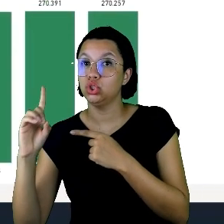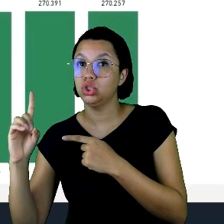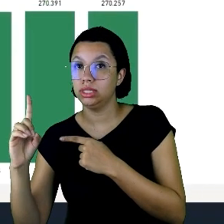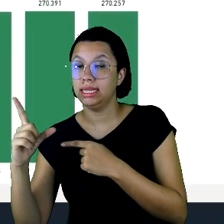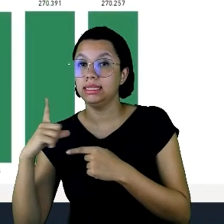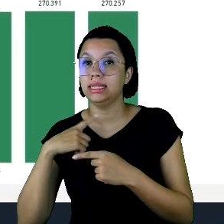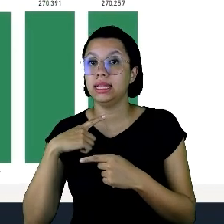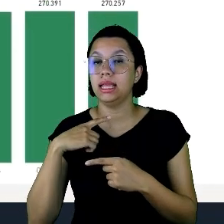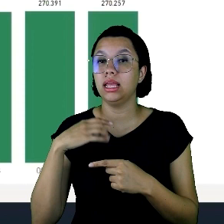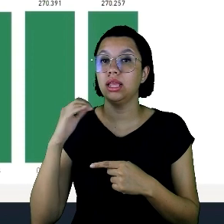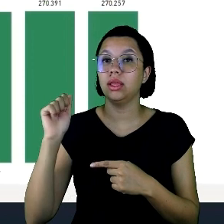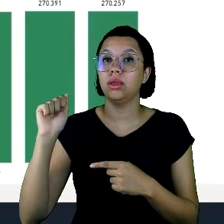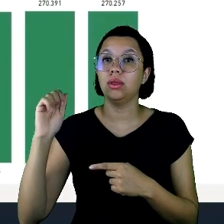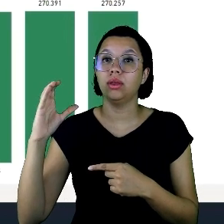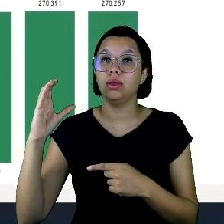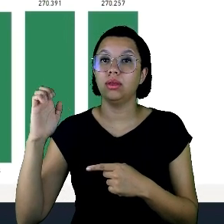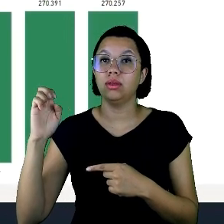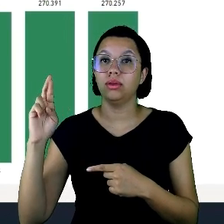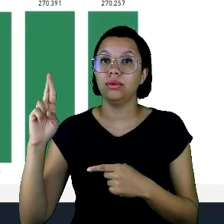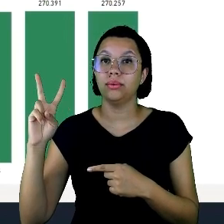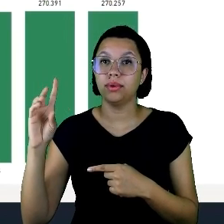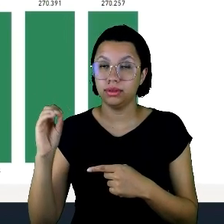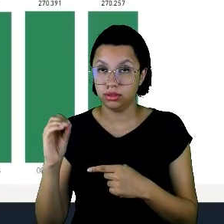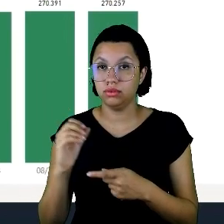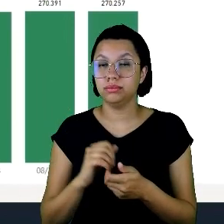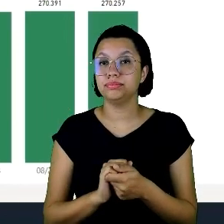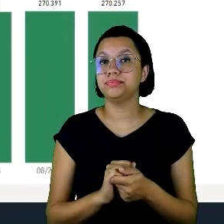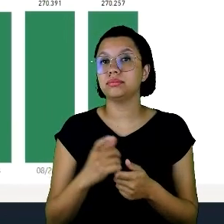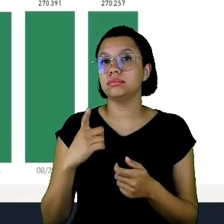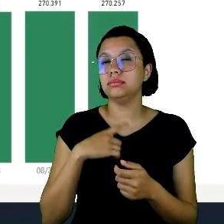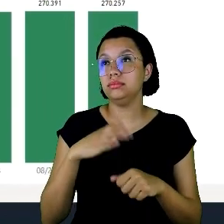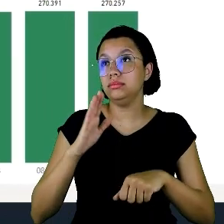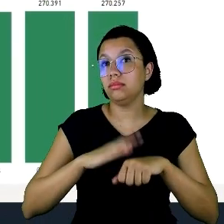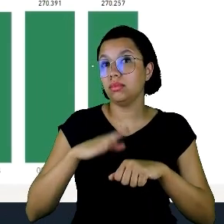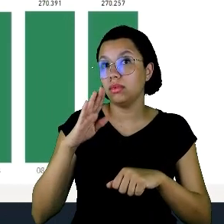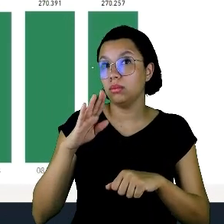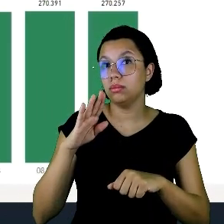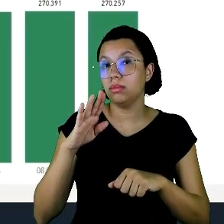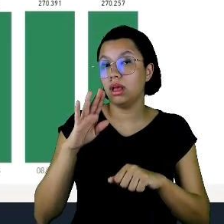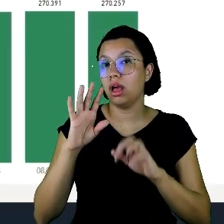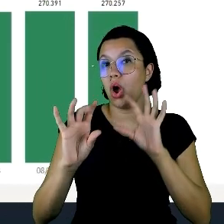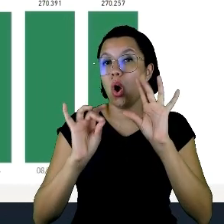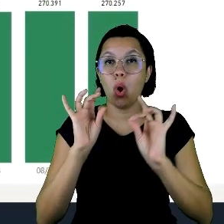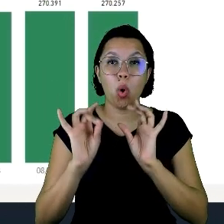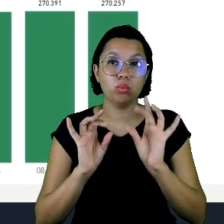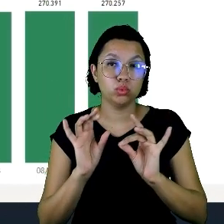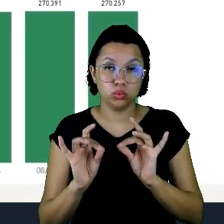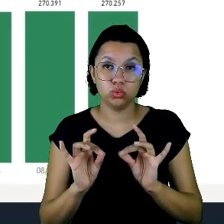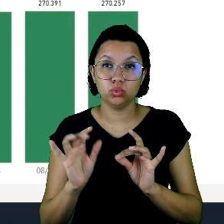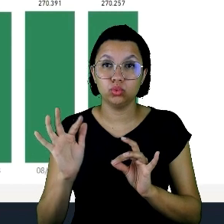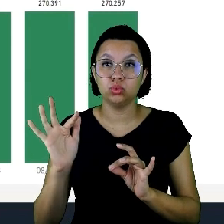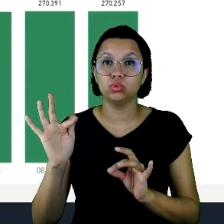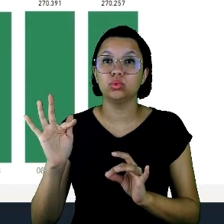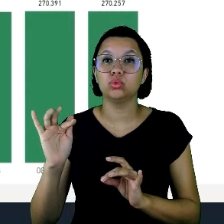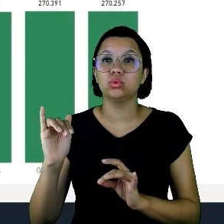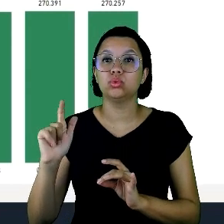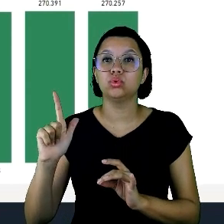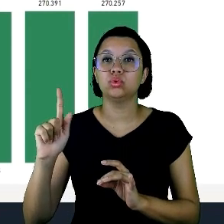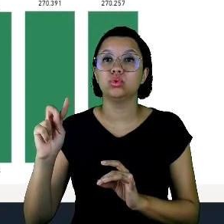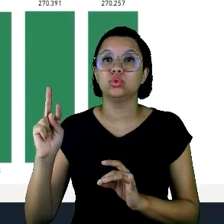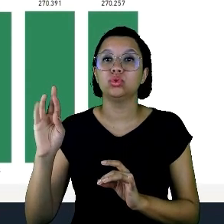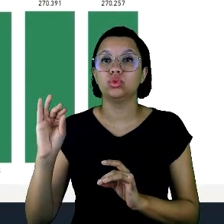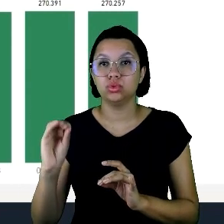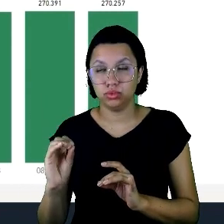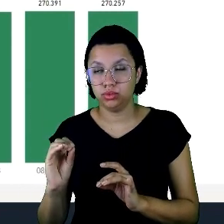direita. Nós temos o acervo. No acervo, nós temos mais opções de filtro. Então, a